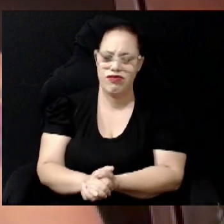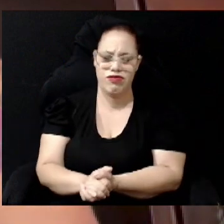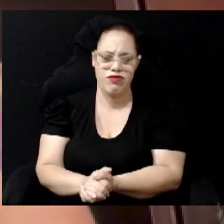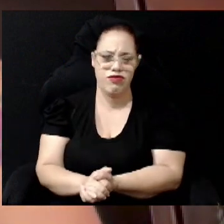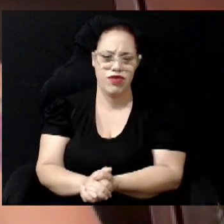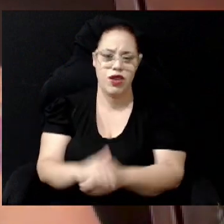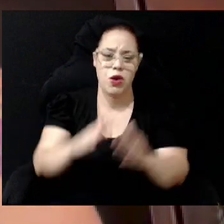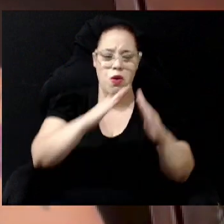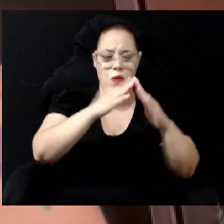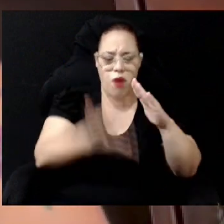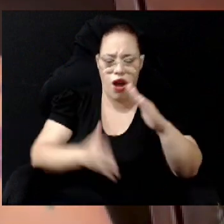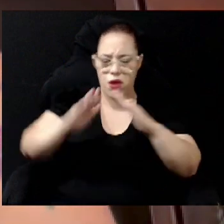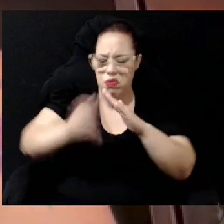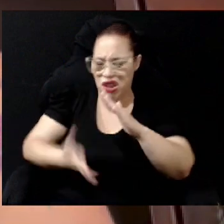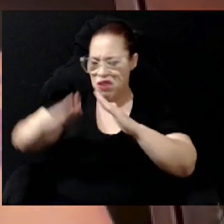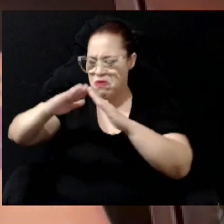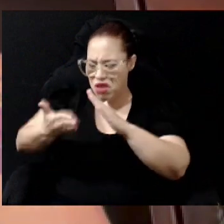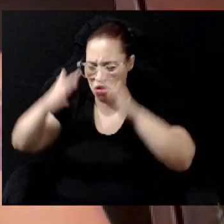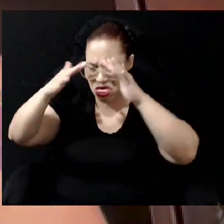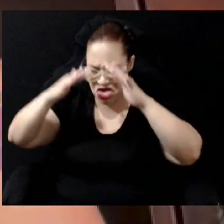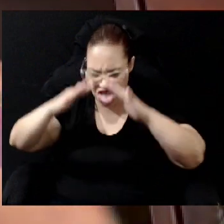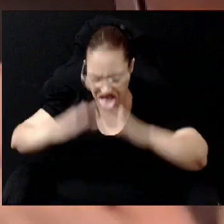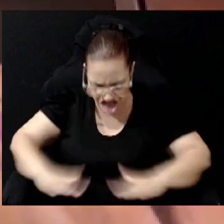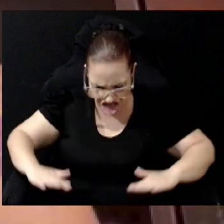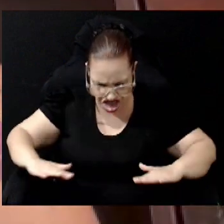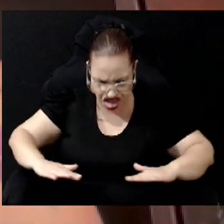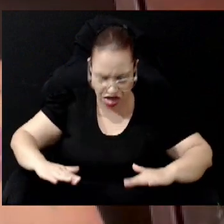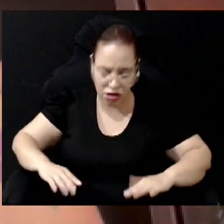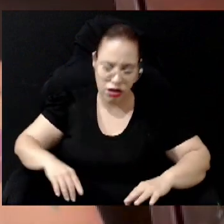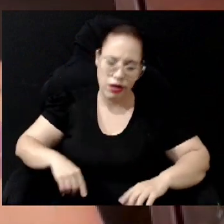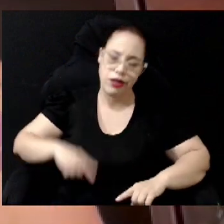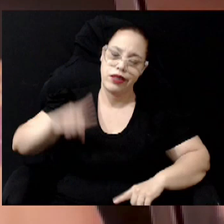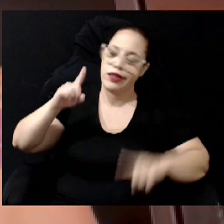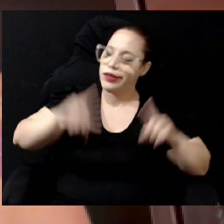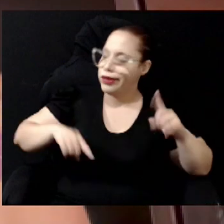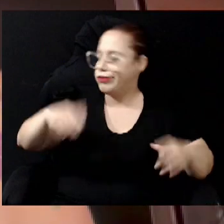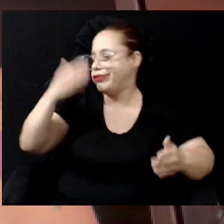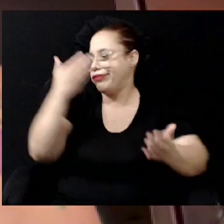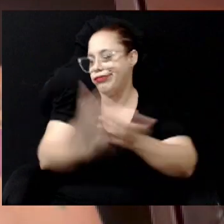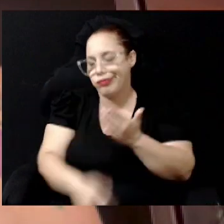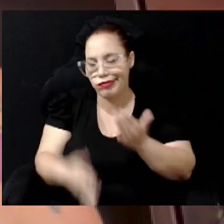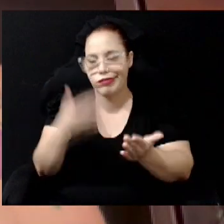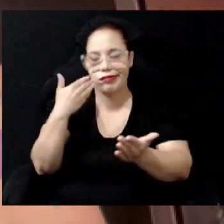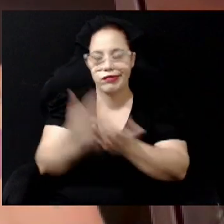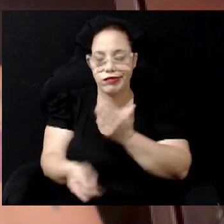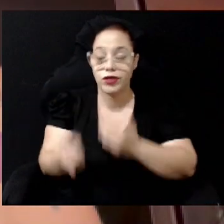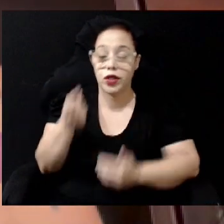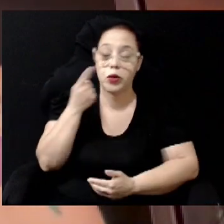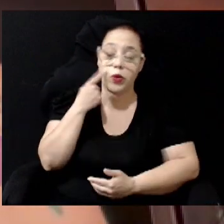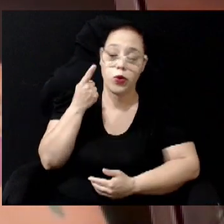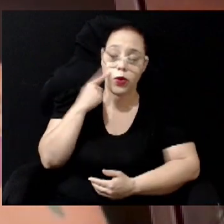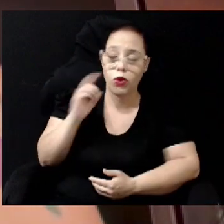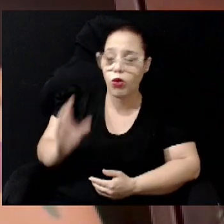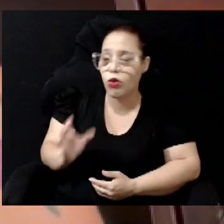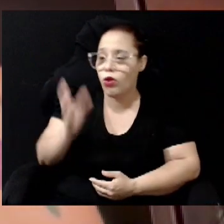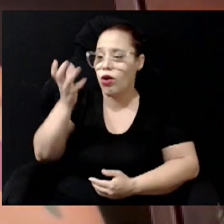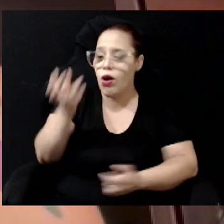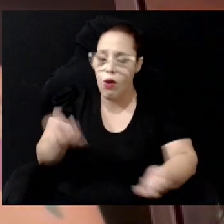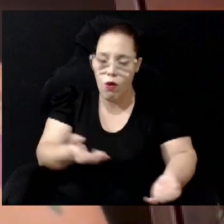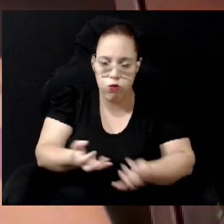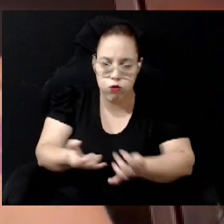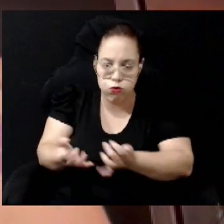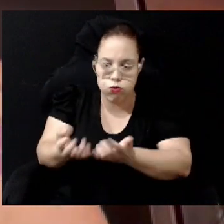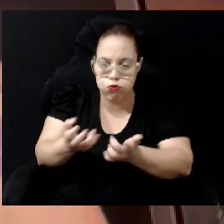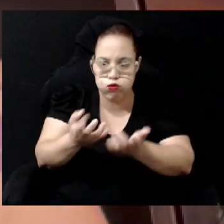moradia, enfim, né? As pessoas tiveram várias perdas. A gente está vendo agora acontecer queimadas muito